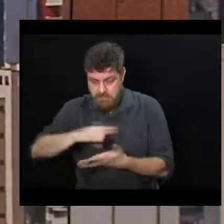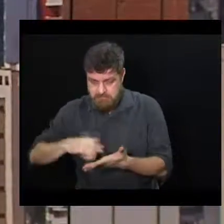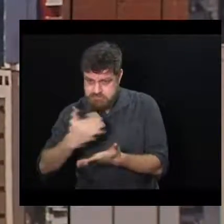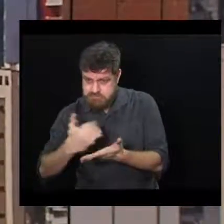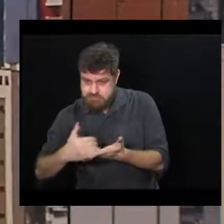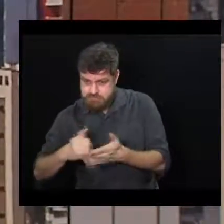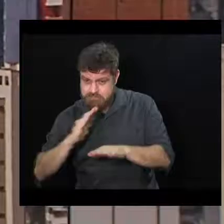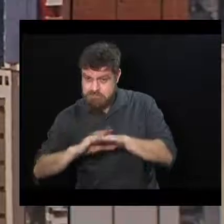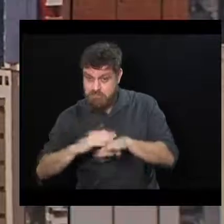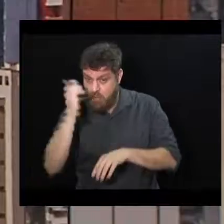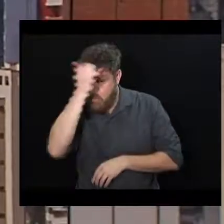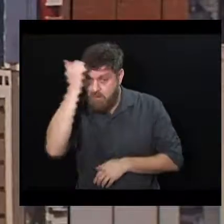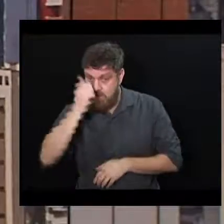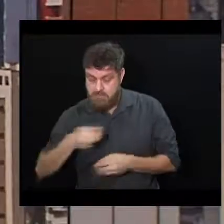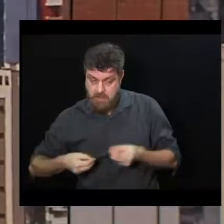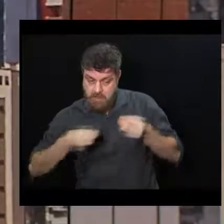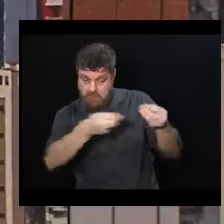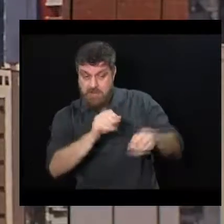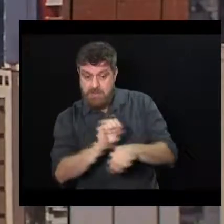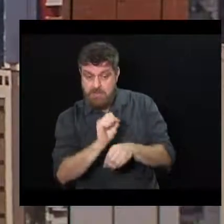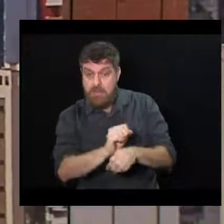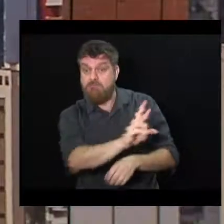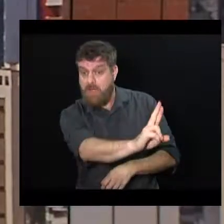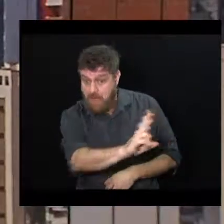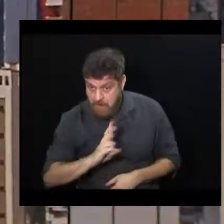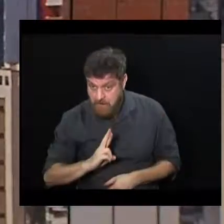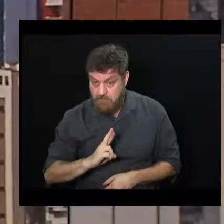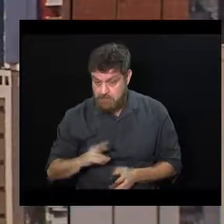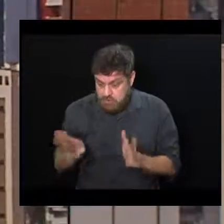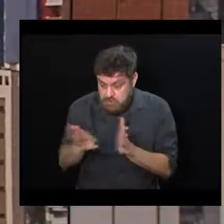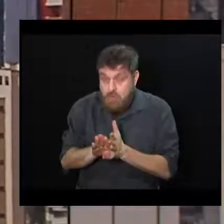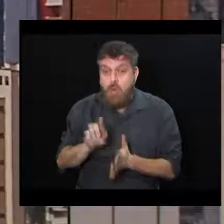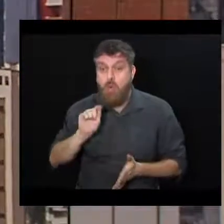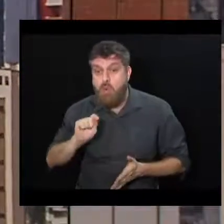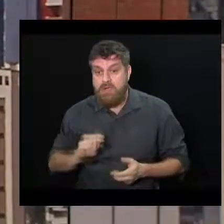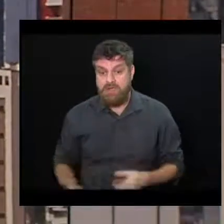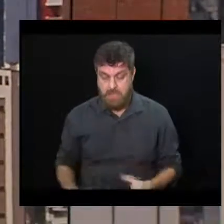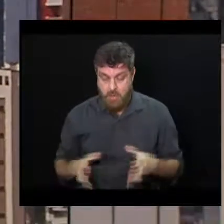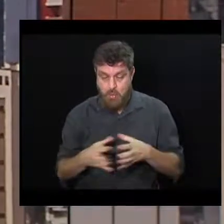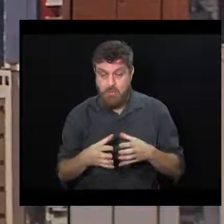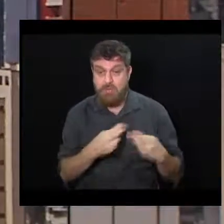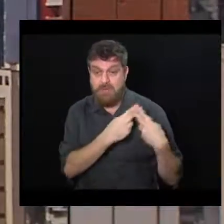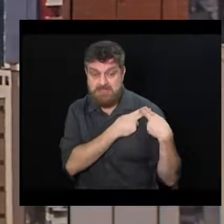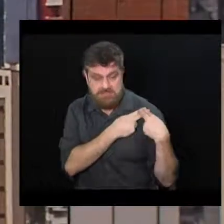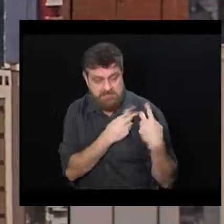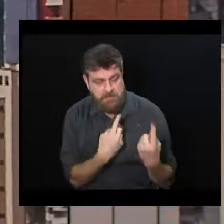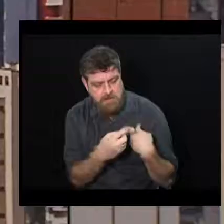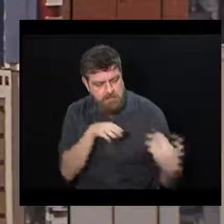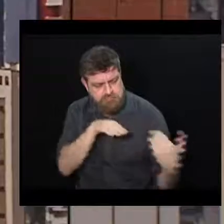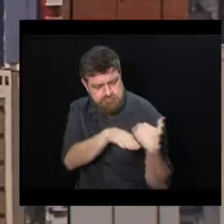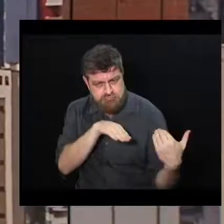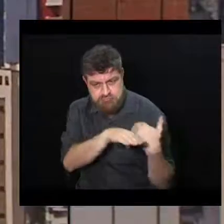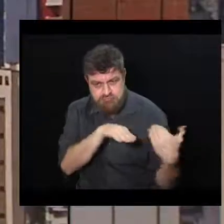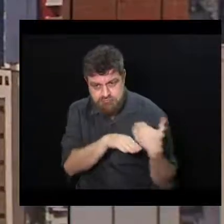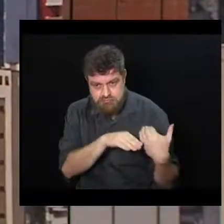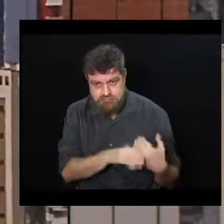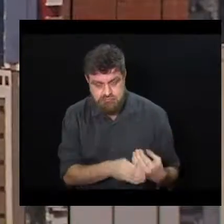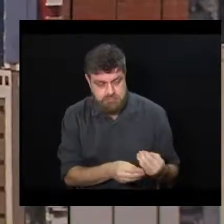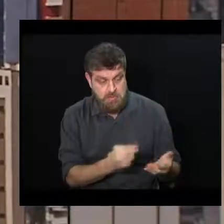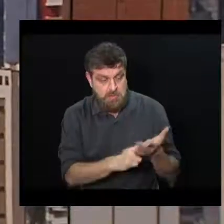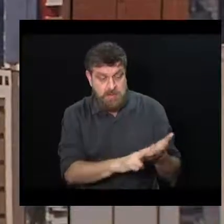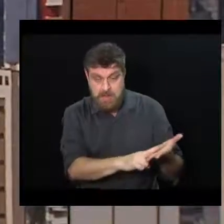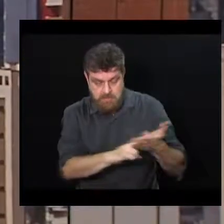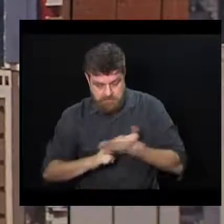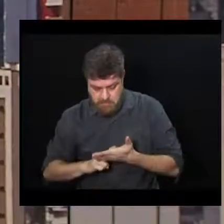do vereador Ailton da Farmácia, o Departamento de Estradas e Rodagens enviou um documento dizendo que está